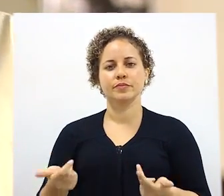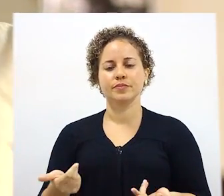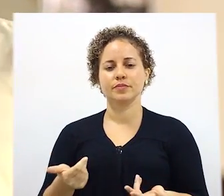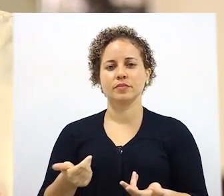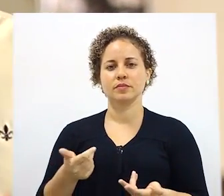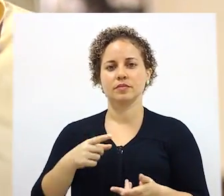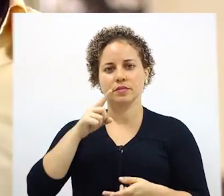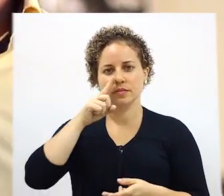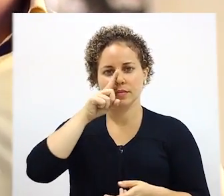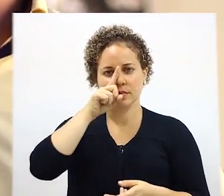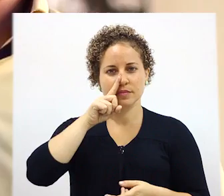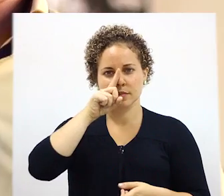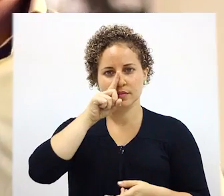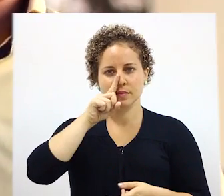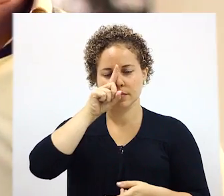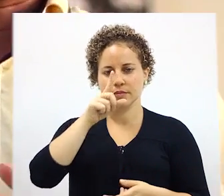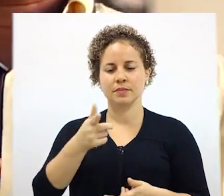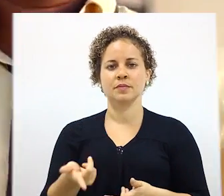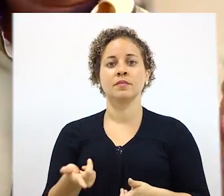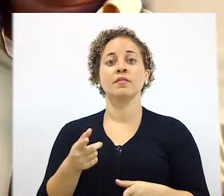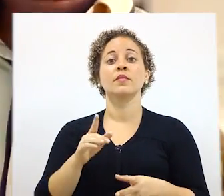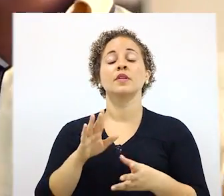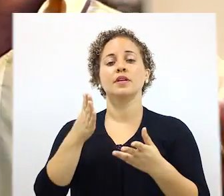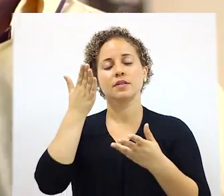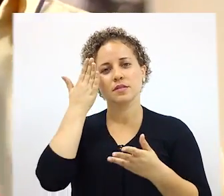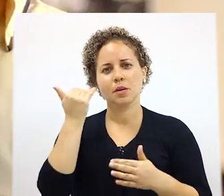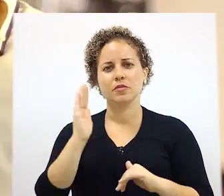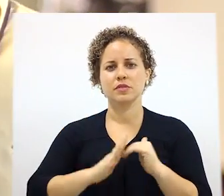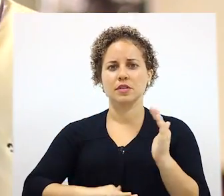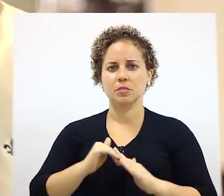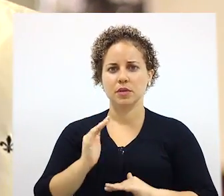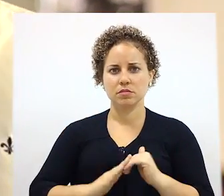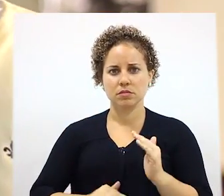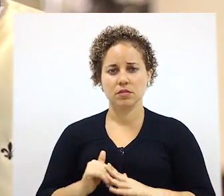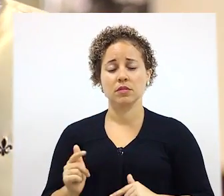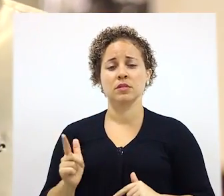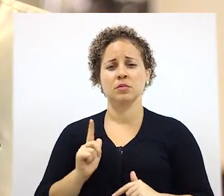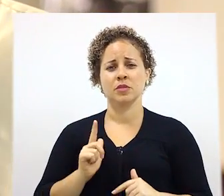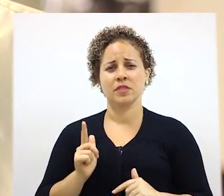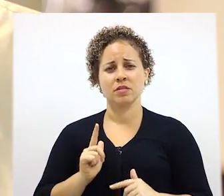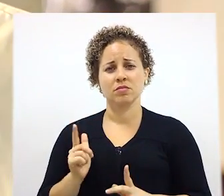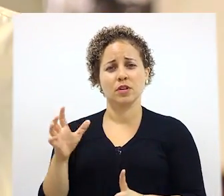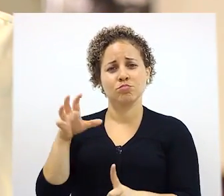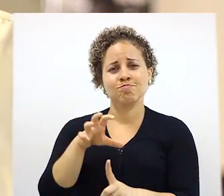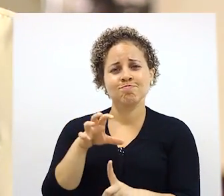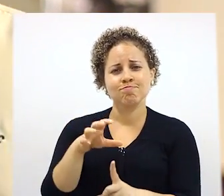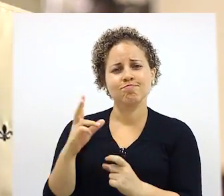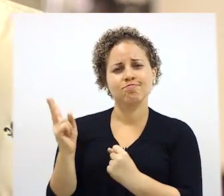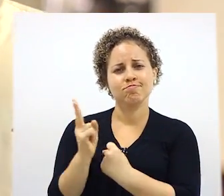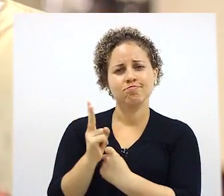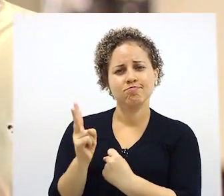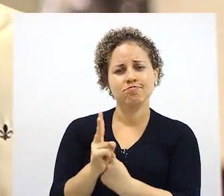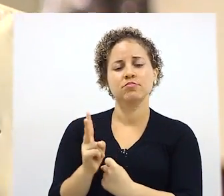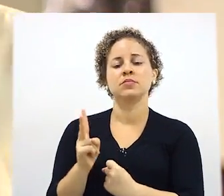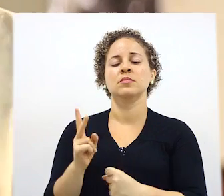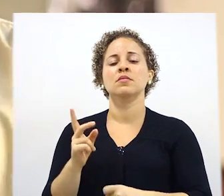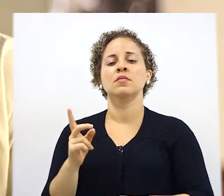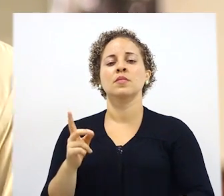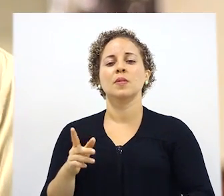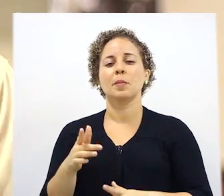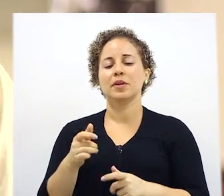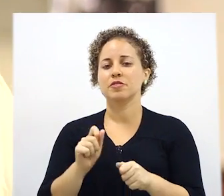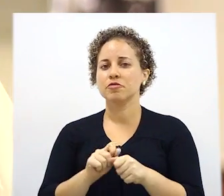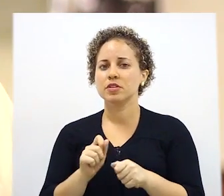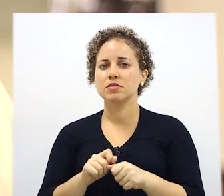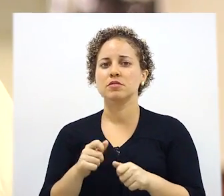risco, ele sabe que ele vai ser capacitado e ao redor dele vai ter uma estrutura protegendo esse trabalhador para que ele possa executar